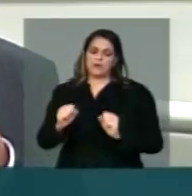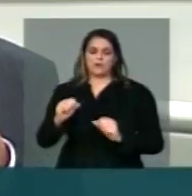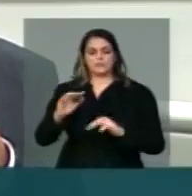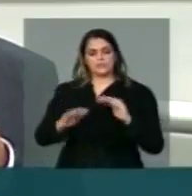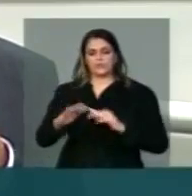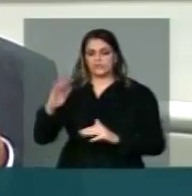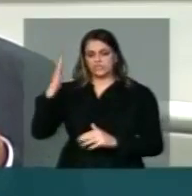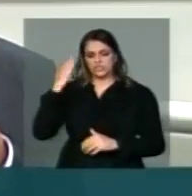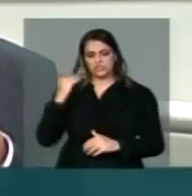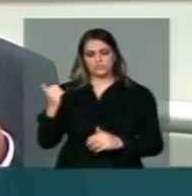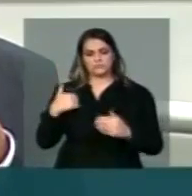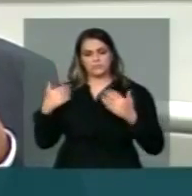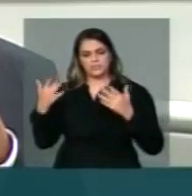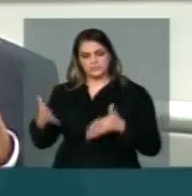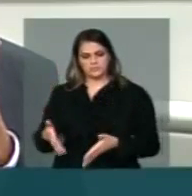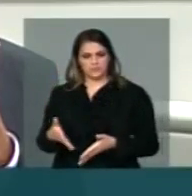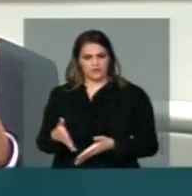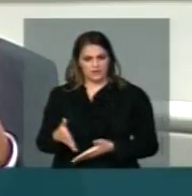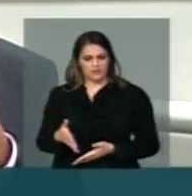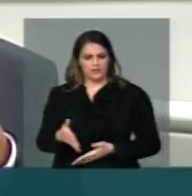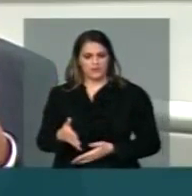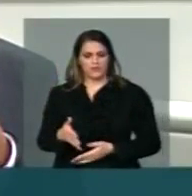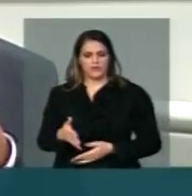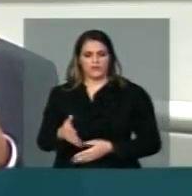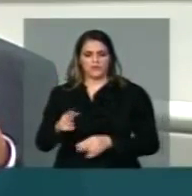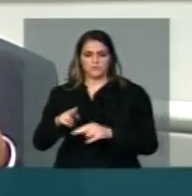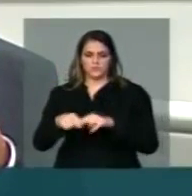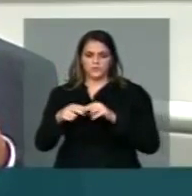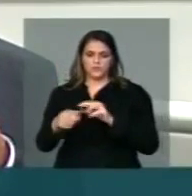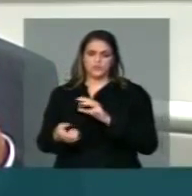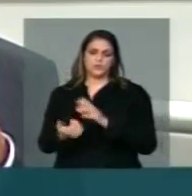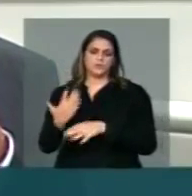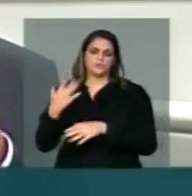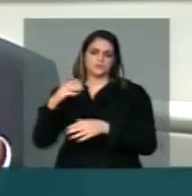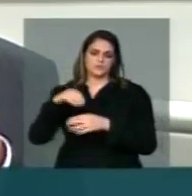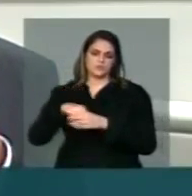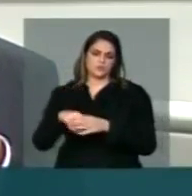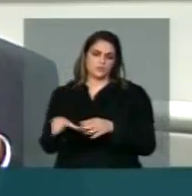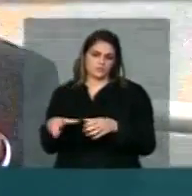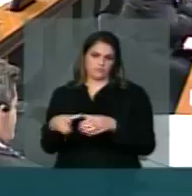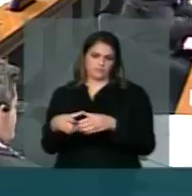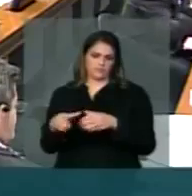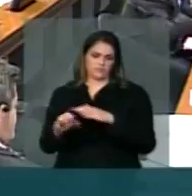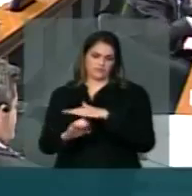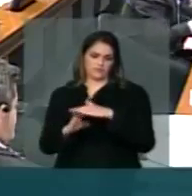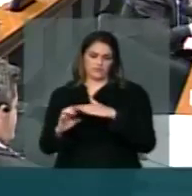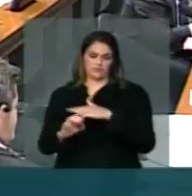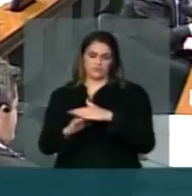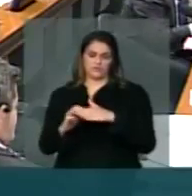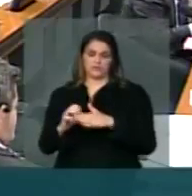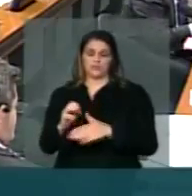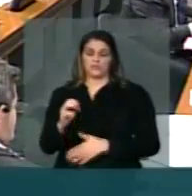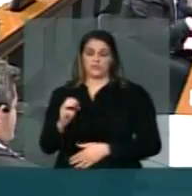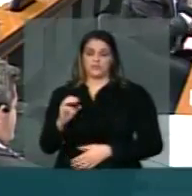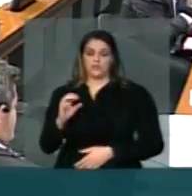No caso, foi constituída uma comissão interna de apuração, e nessa comissão interna de apuração, eu fui